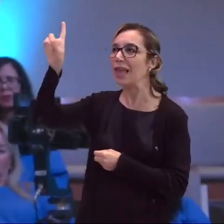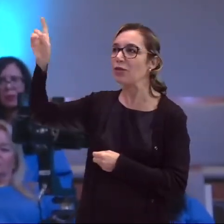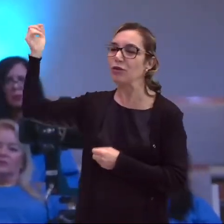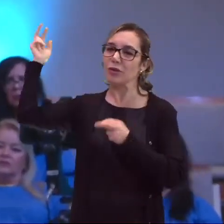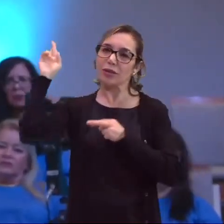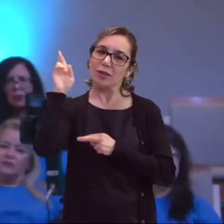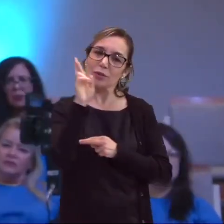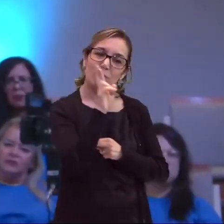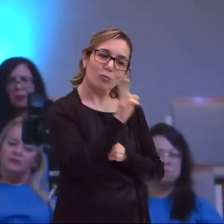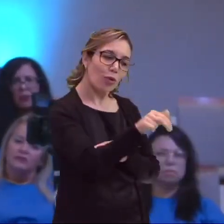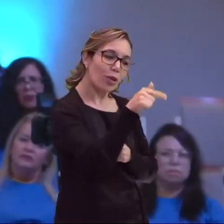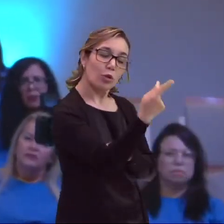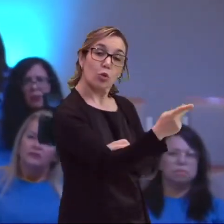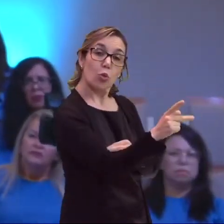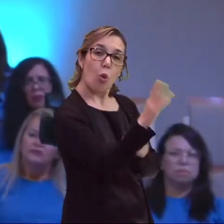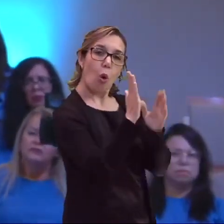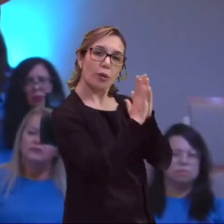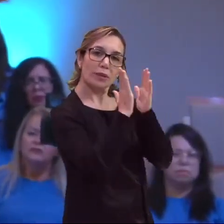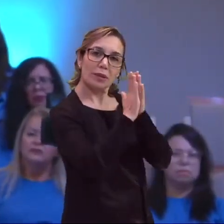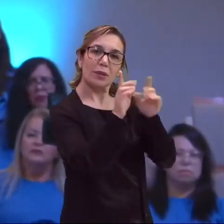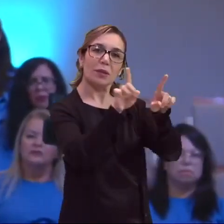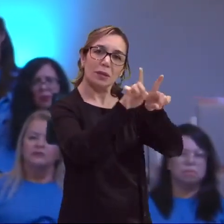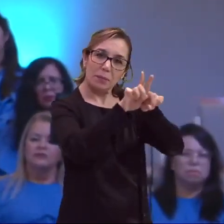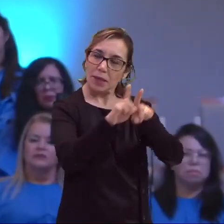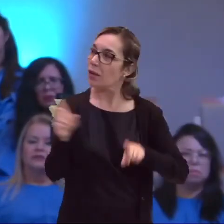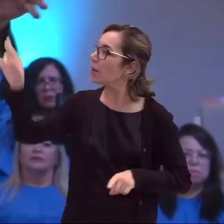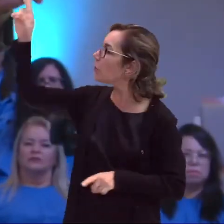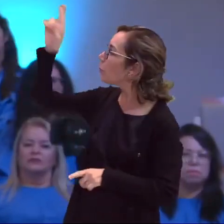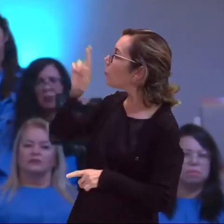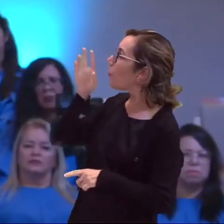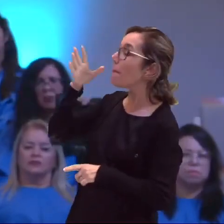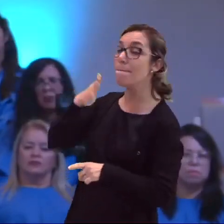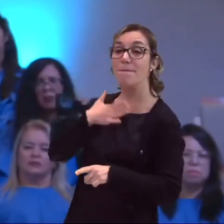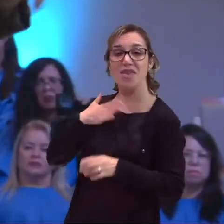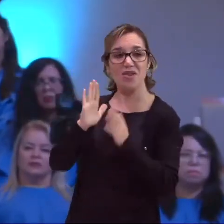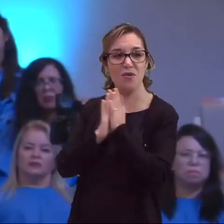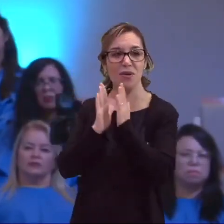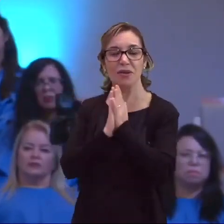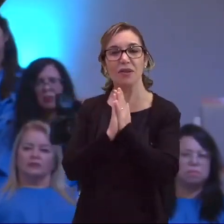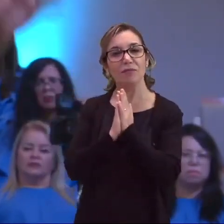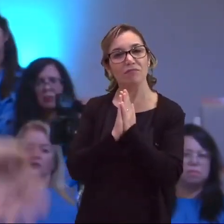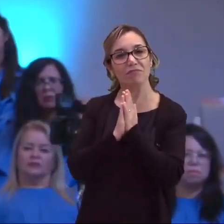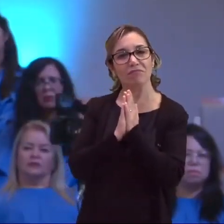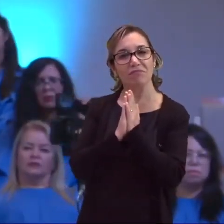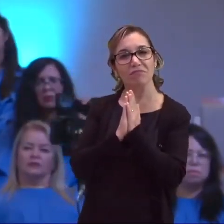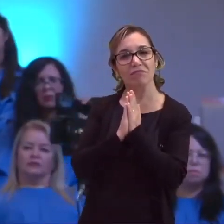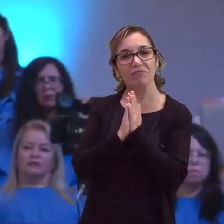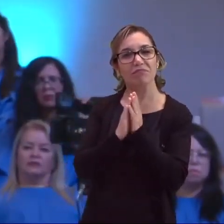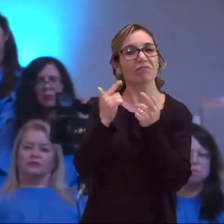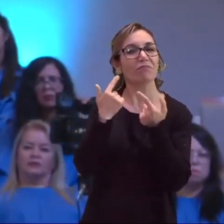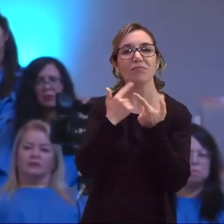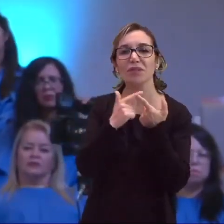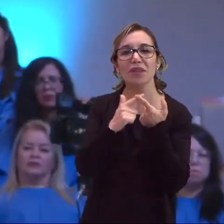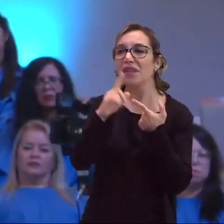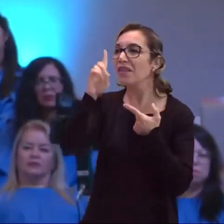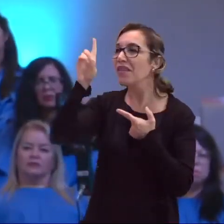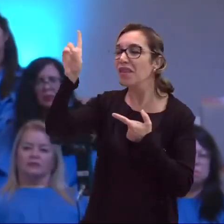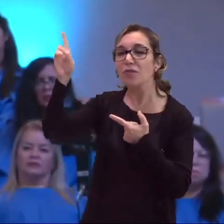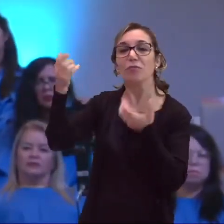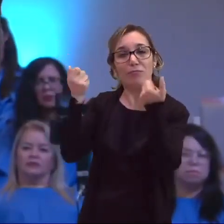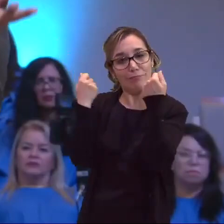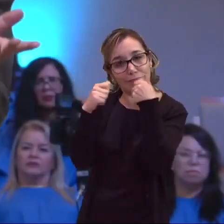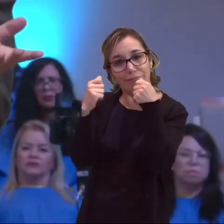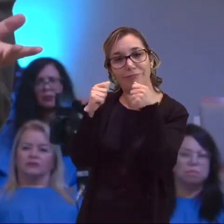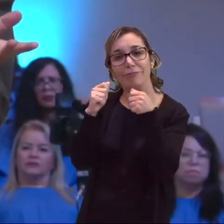texto de Abraão e dizendo deixa a tua casa a tua parentela e vai para o lugar que eu vou te mostrar eu falei então